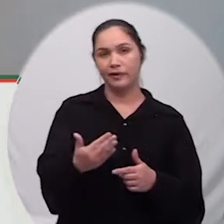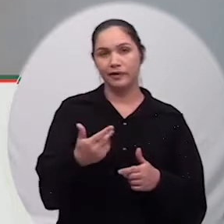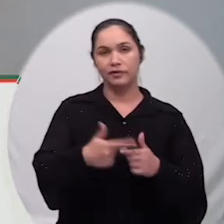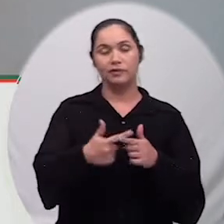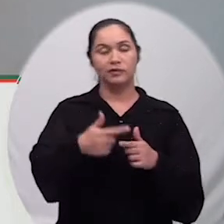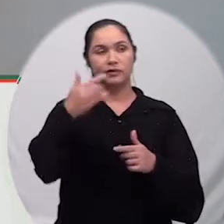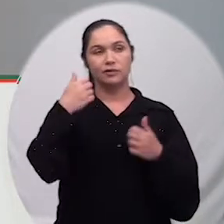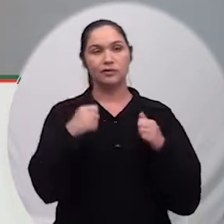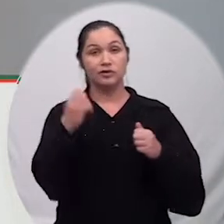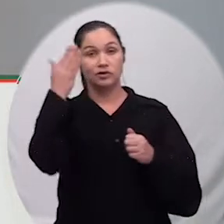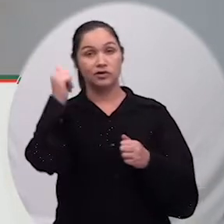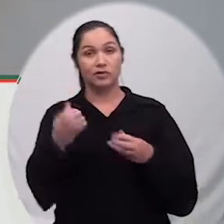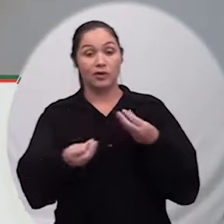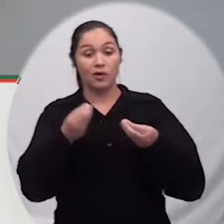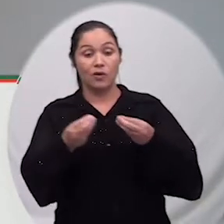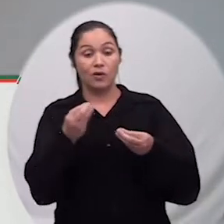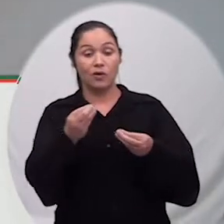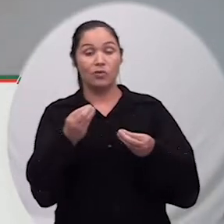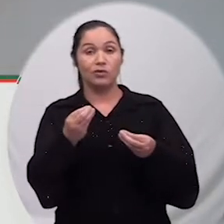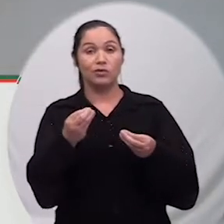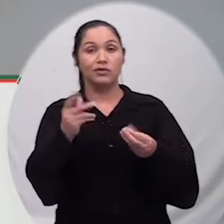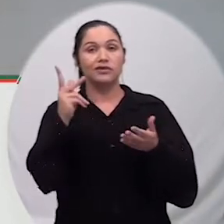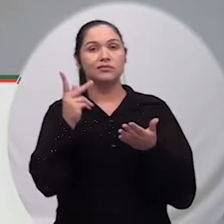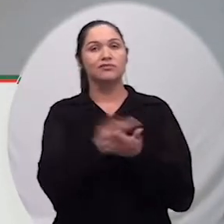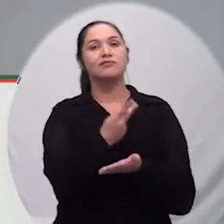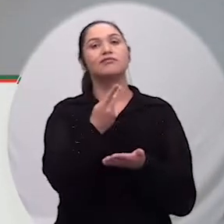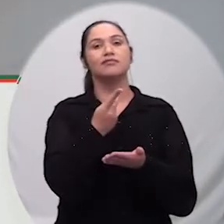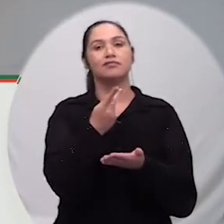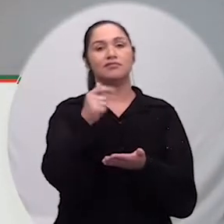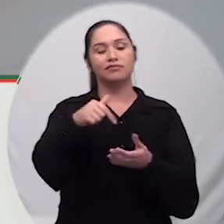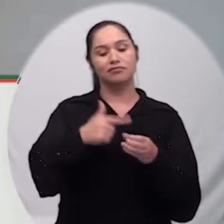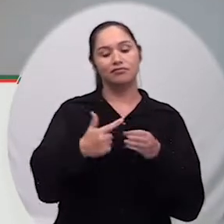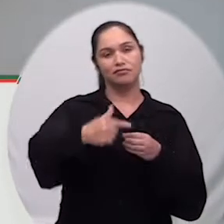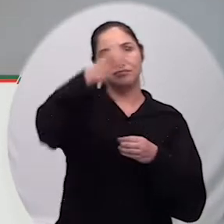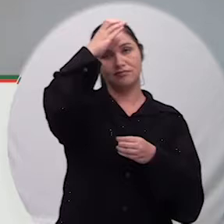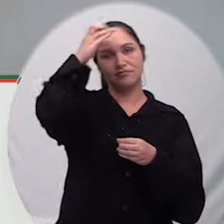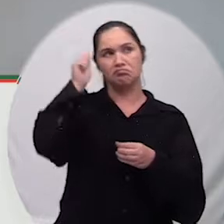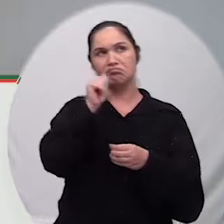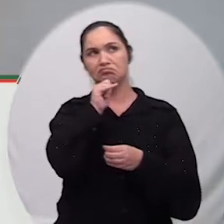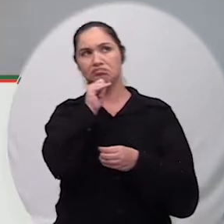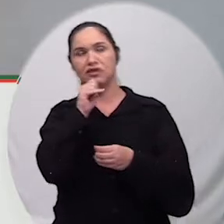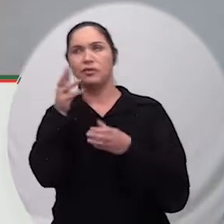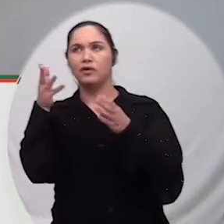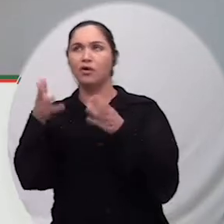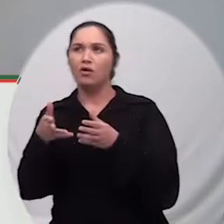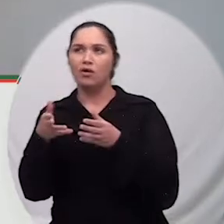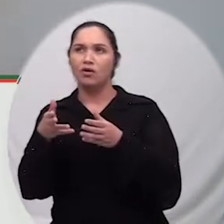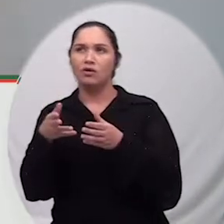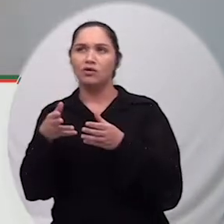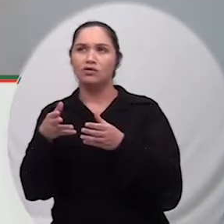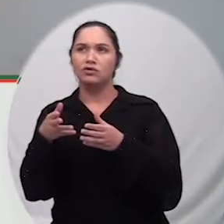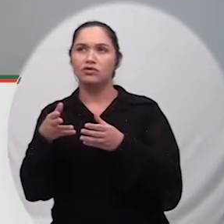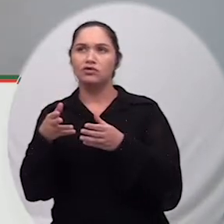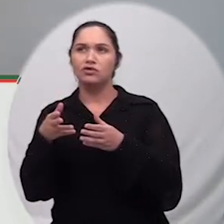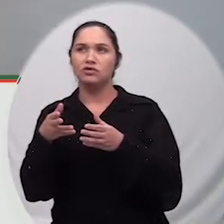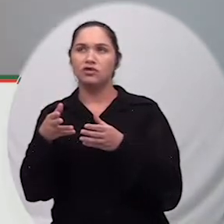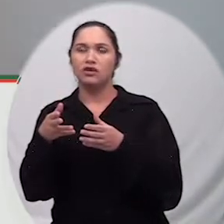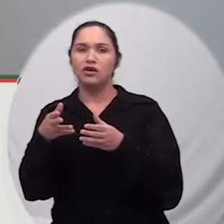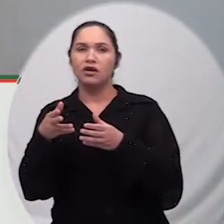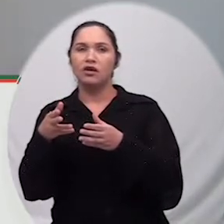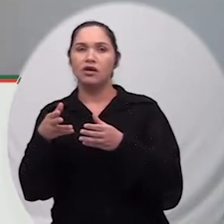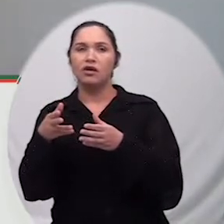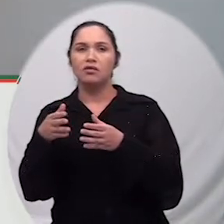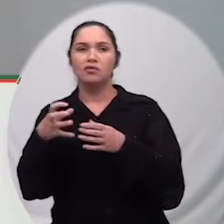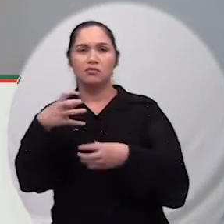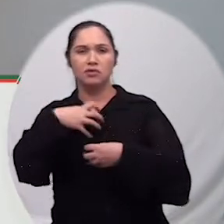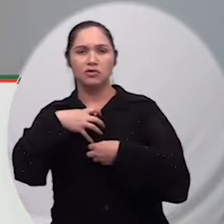acontecendo ou não. É que em certos momentos assim, hoje é isso, amanhã nem tanto, depois amanhã não se sabe